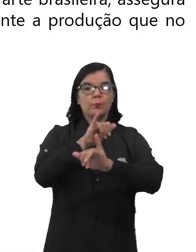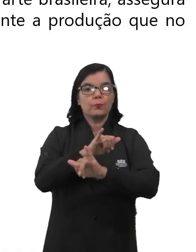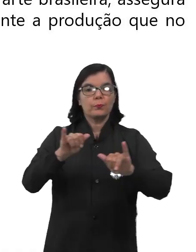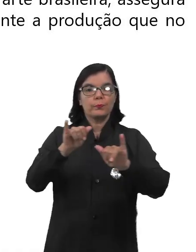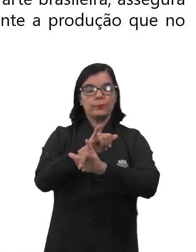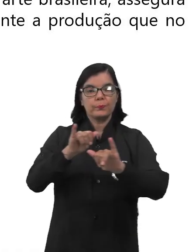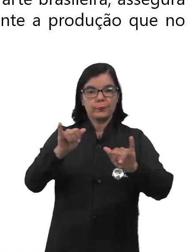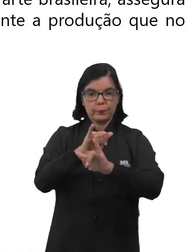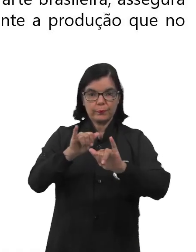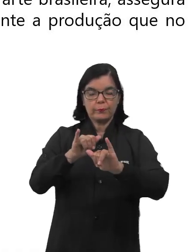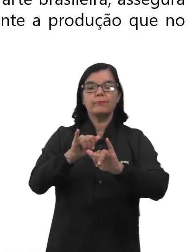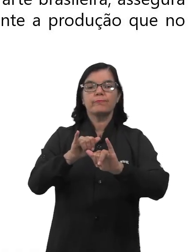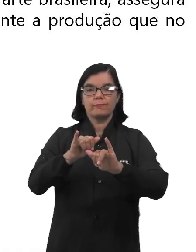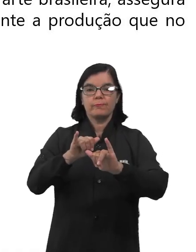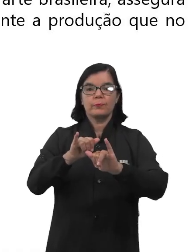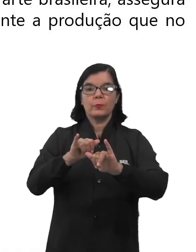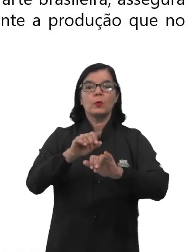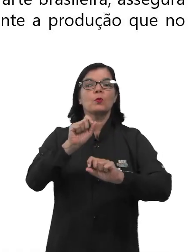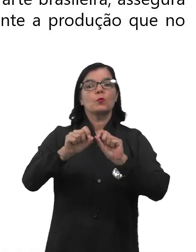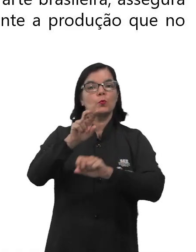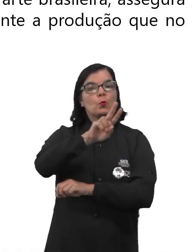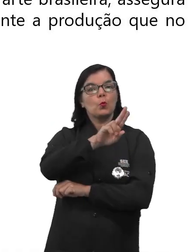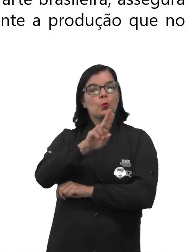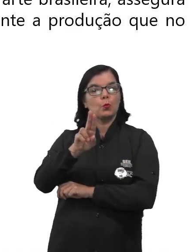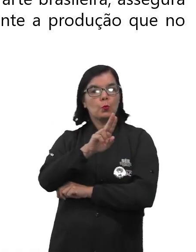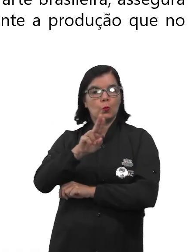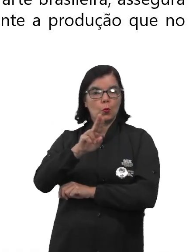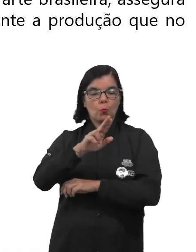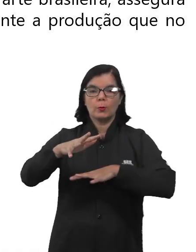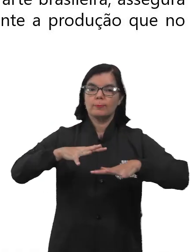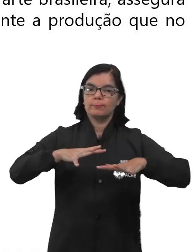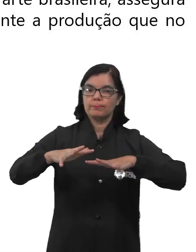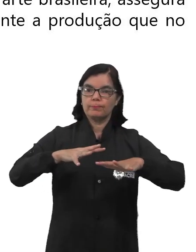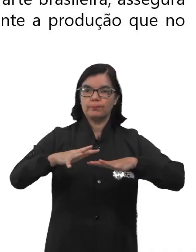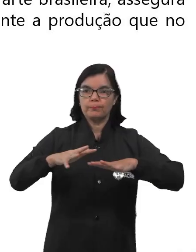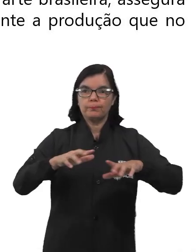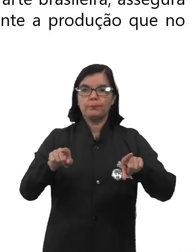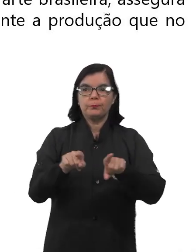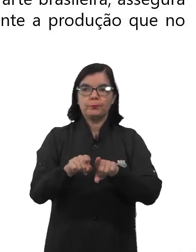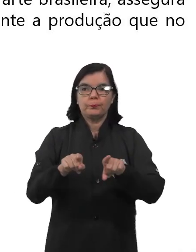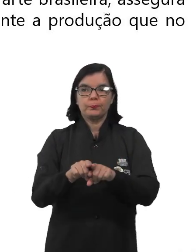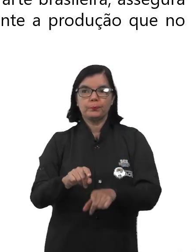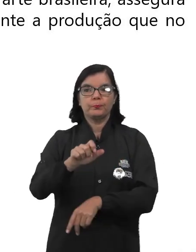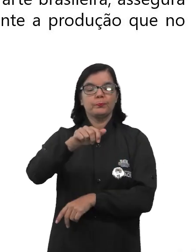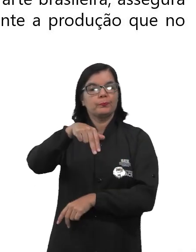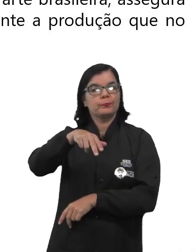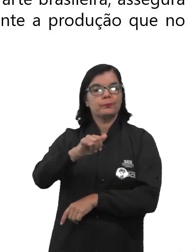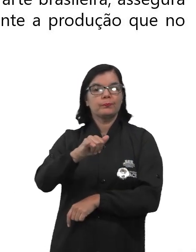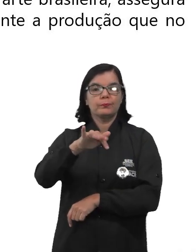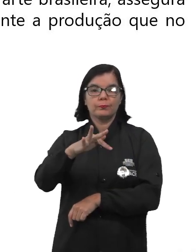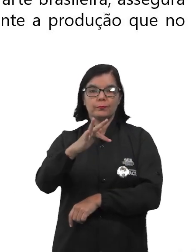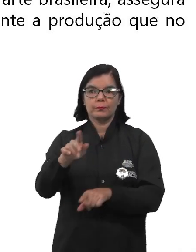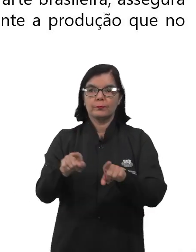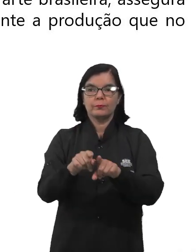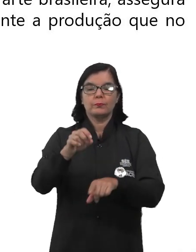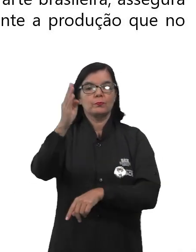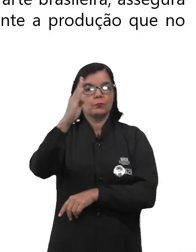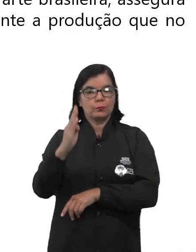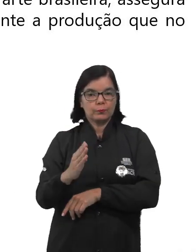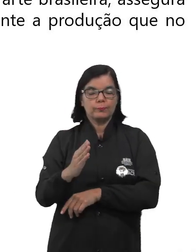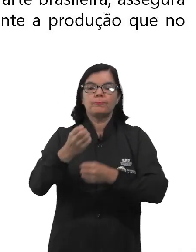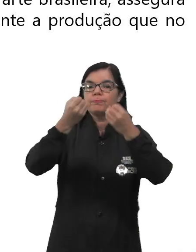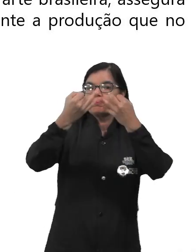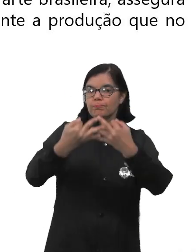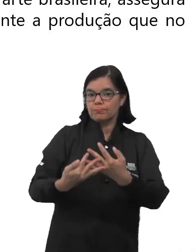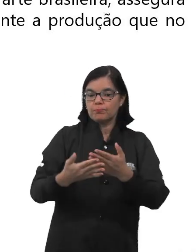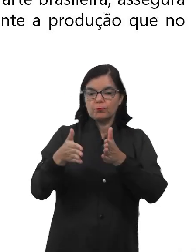publicação informativa sobre nomes do movimento arte naif do Brasil, como define o autor. Trata-se